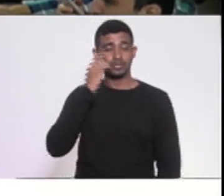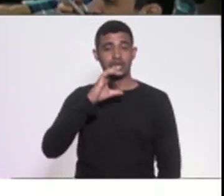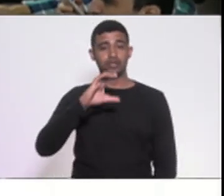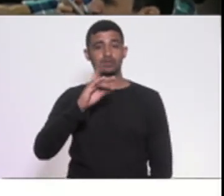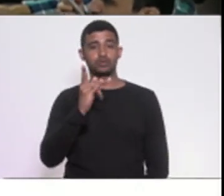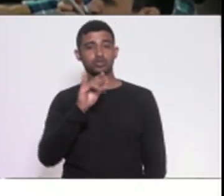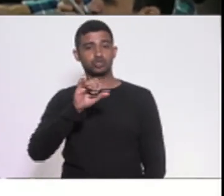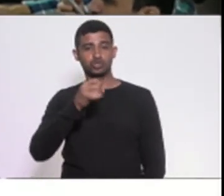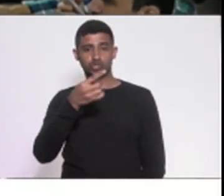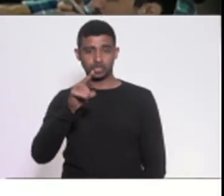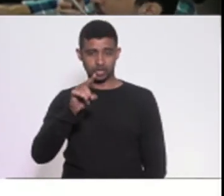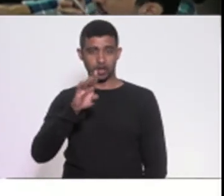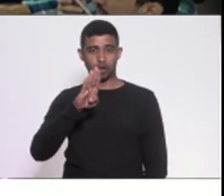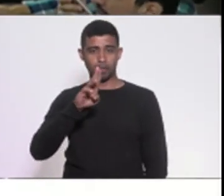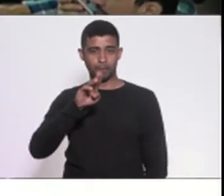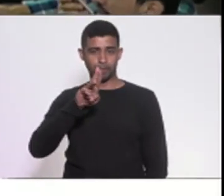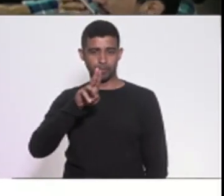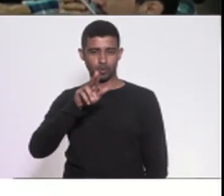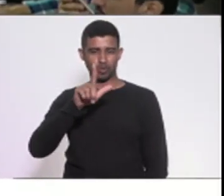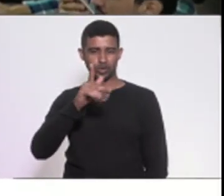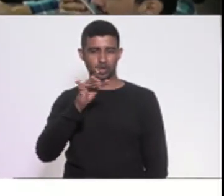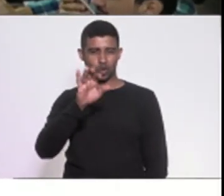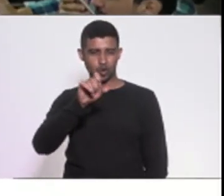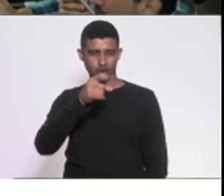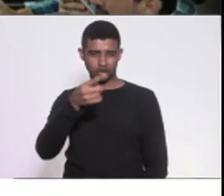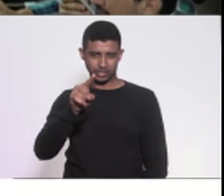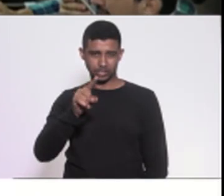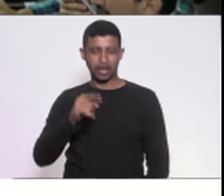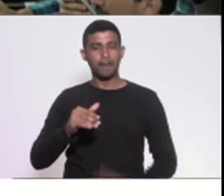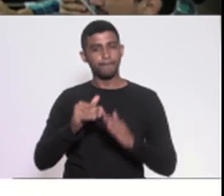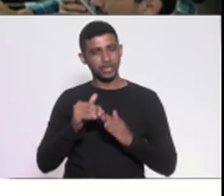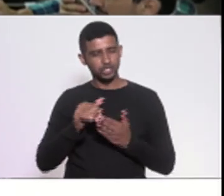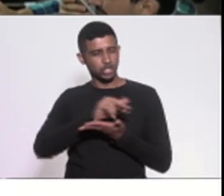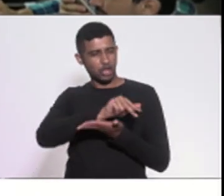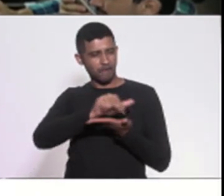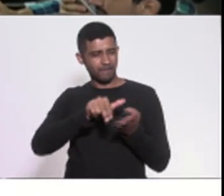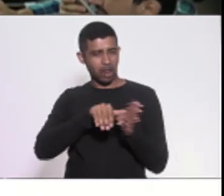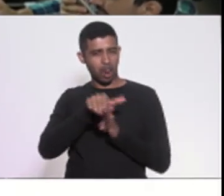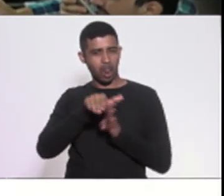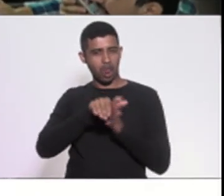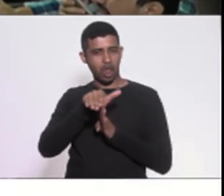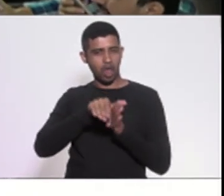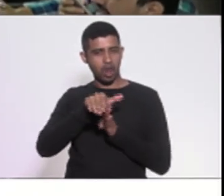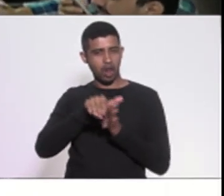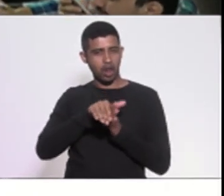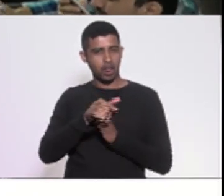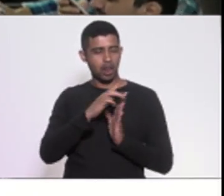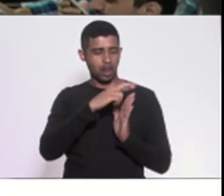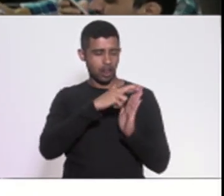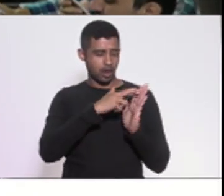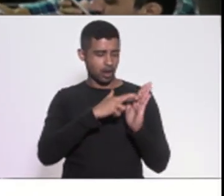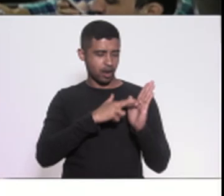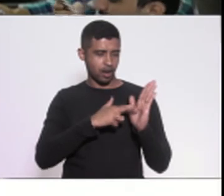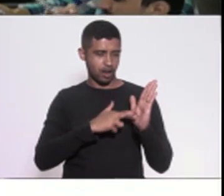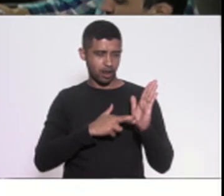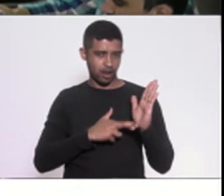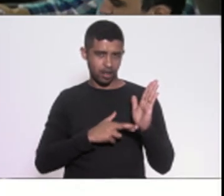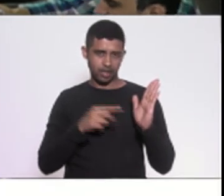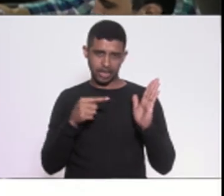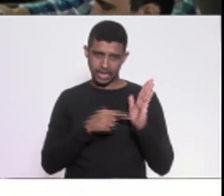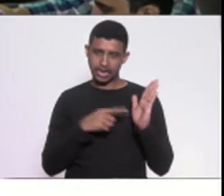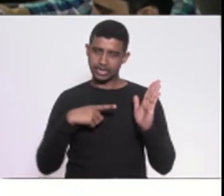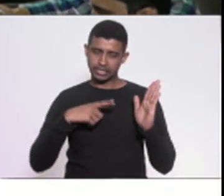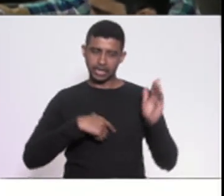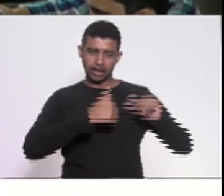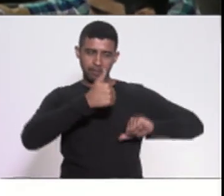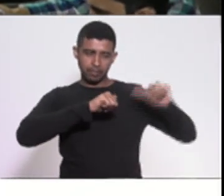Bulhões, e pedindo que essas recomendações, que, por certo, o relatório vai ser objeto de uma